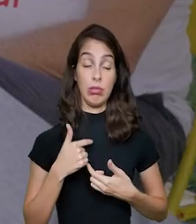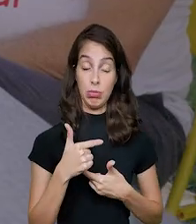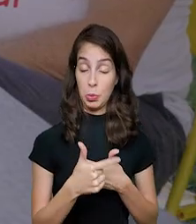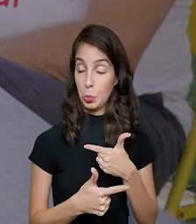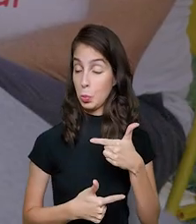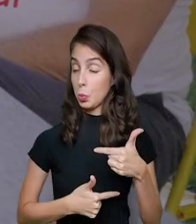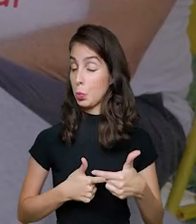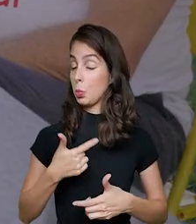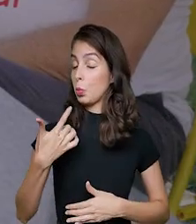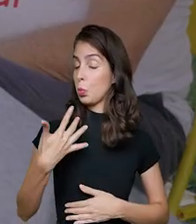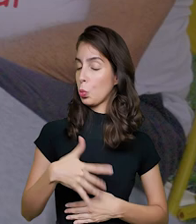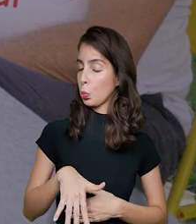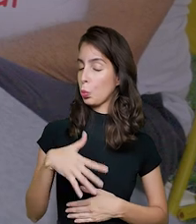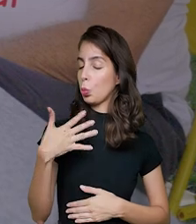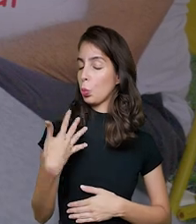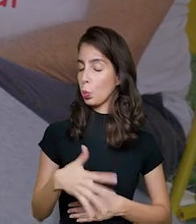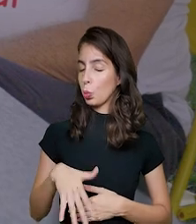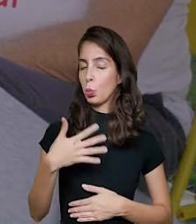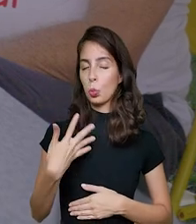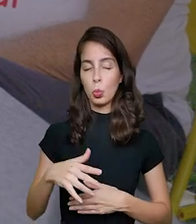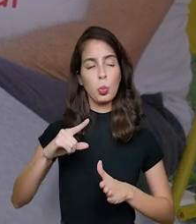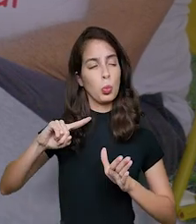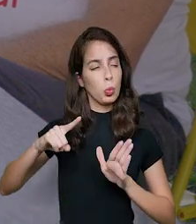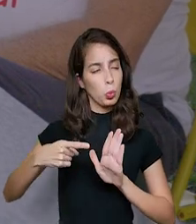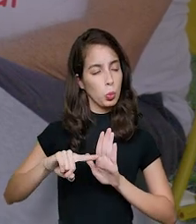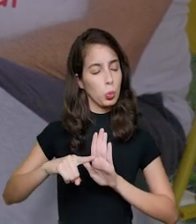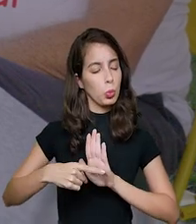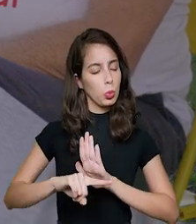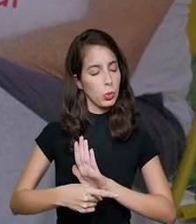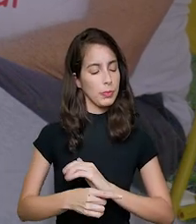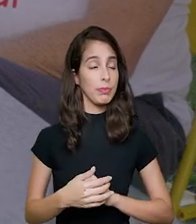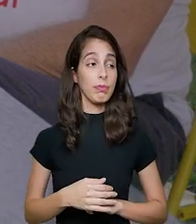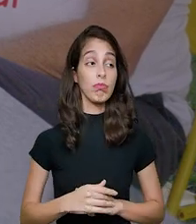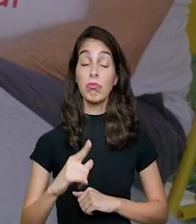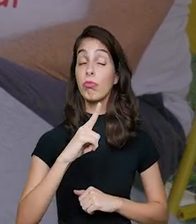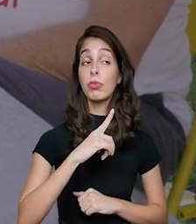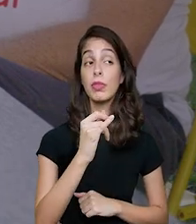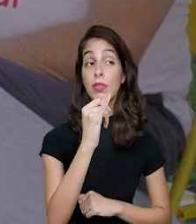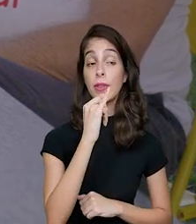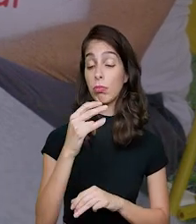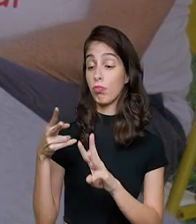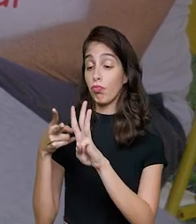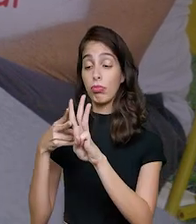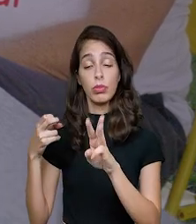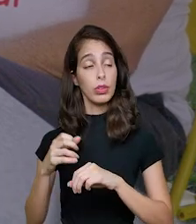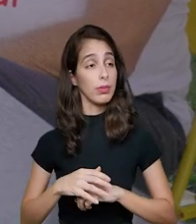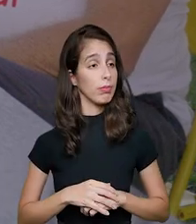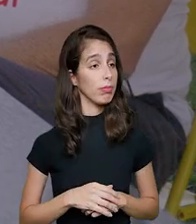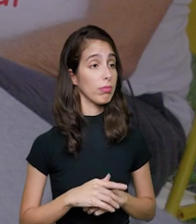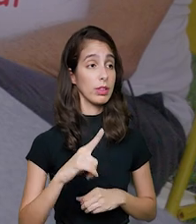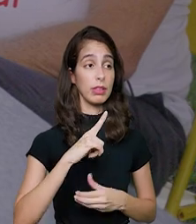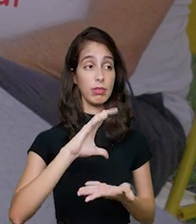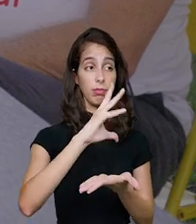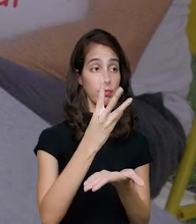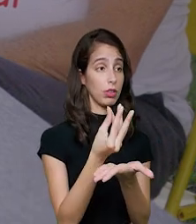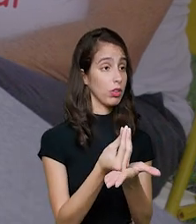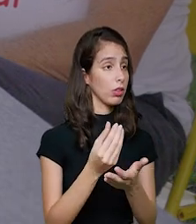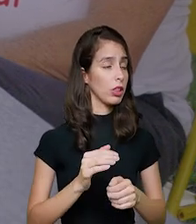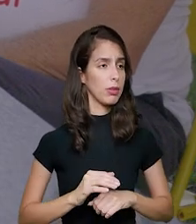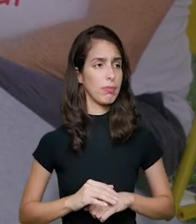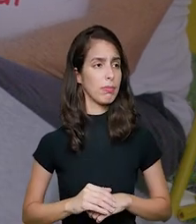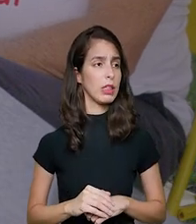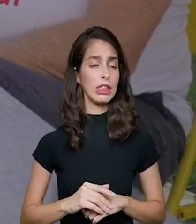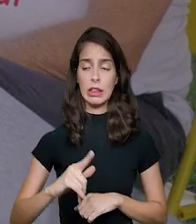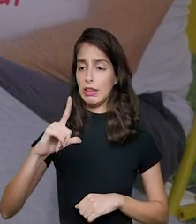imenso né com com com quilombolas né Eh né comunidade